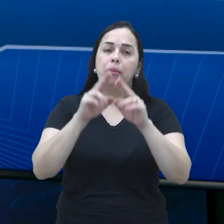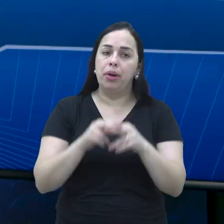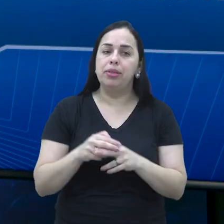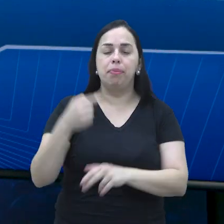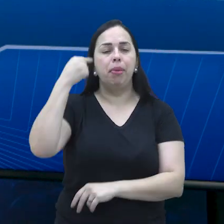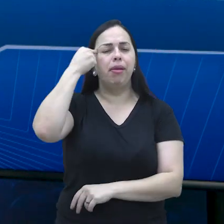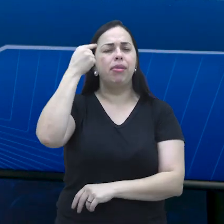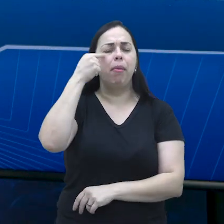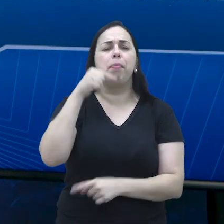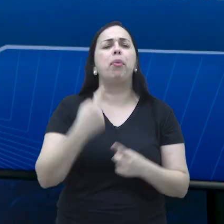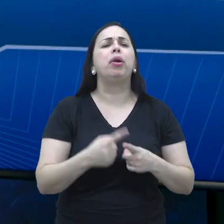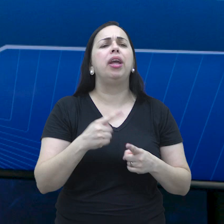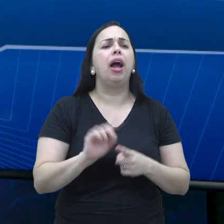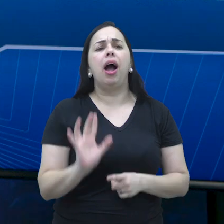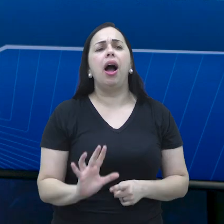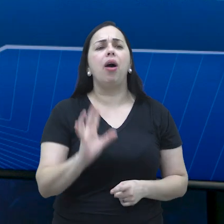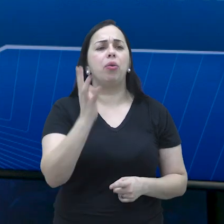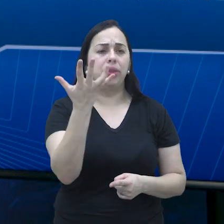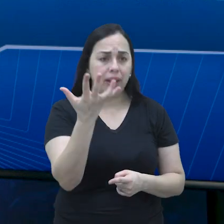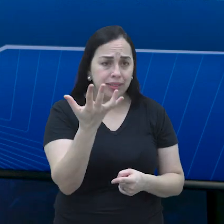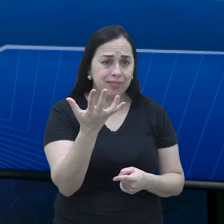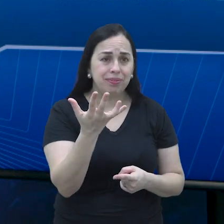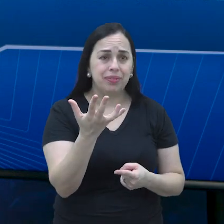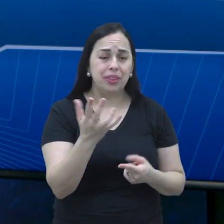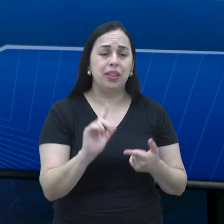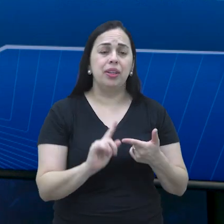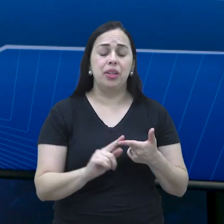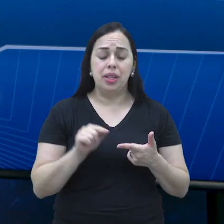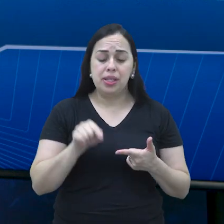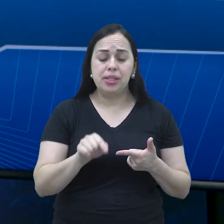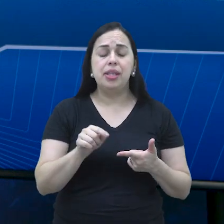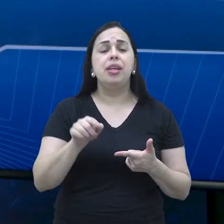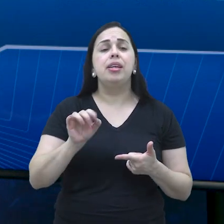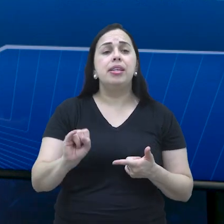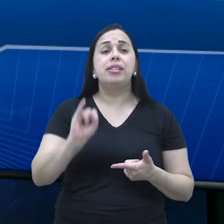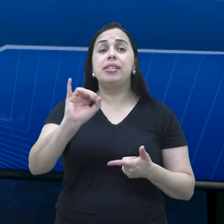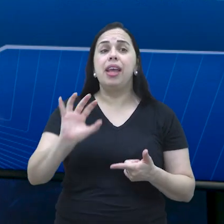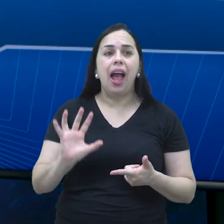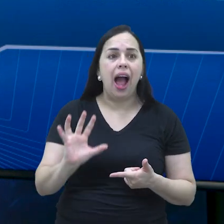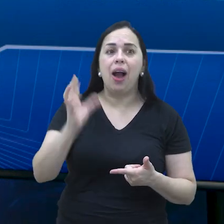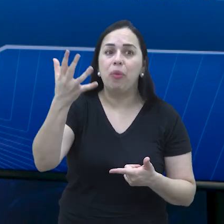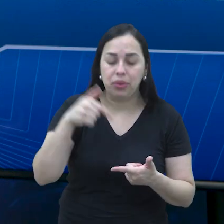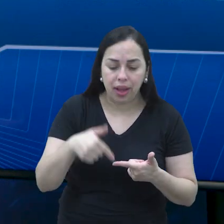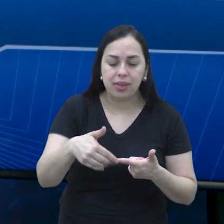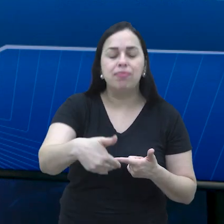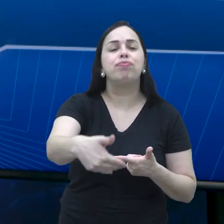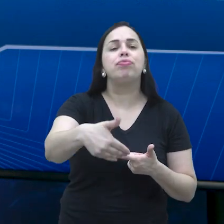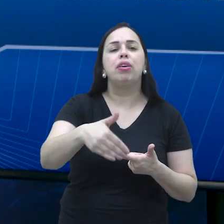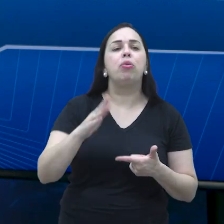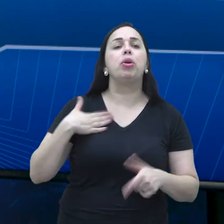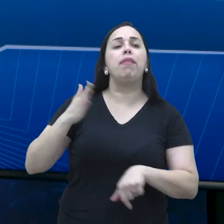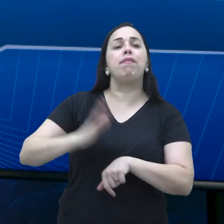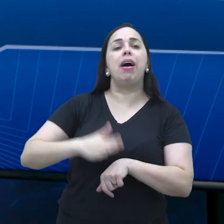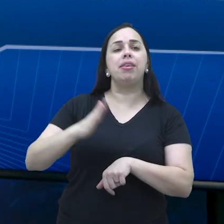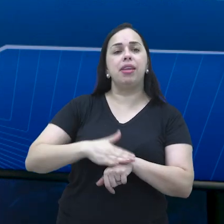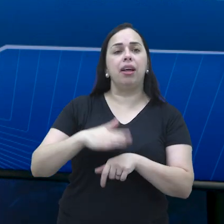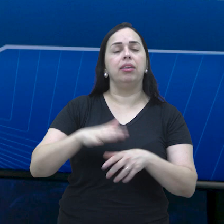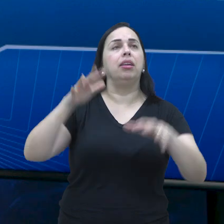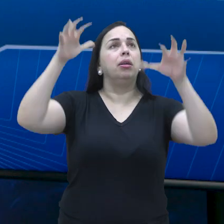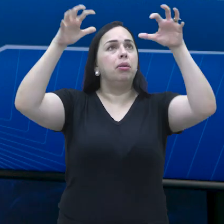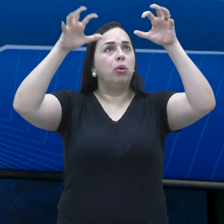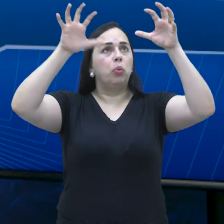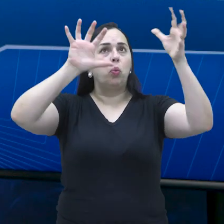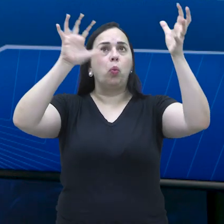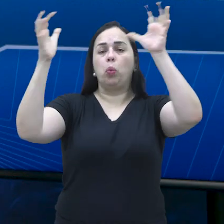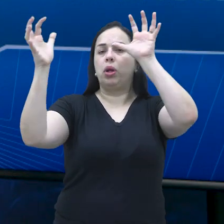principal é pensar na causa e efeito, né? Qual que é a causa dos eventos extremos, como a crise hídrica, como as secas? São as